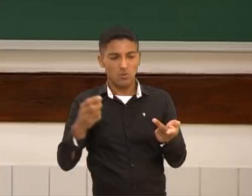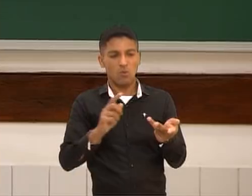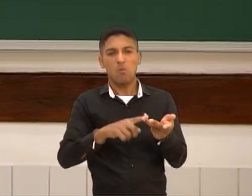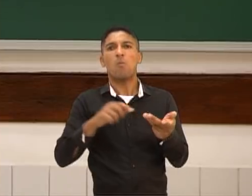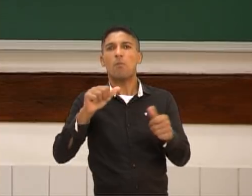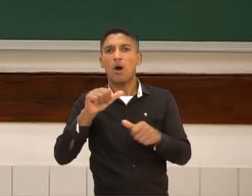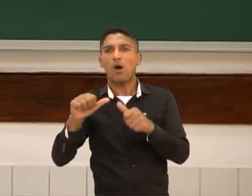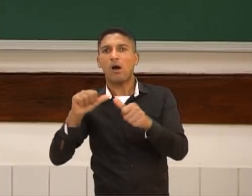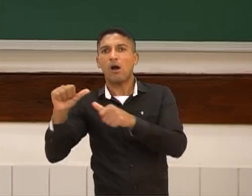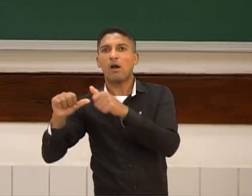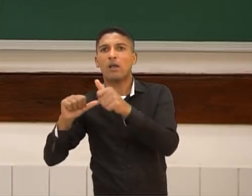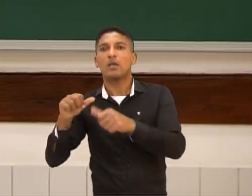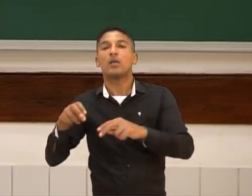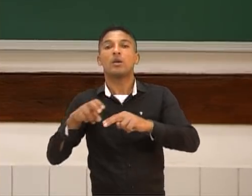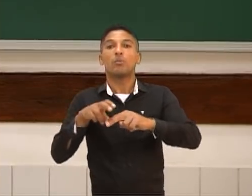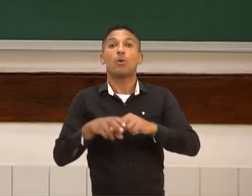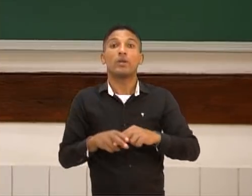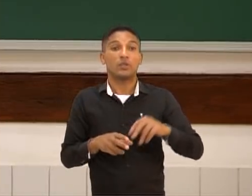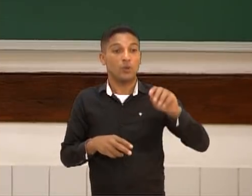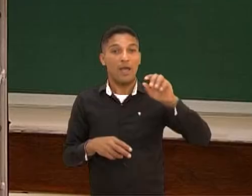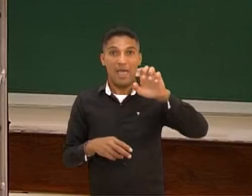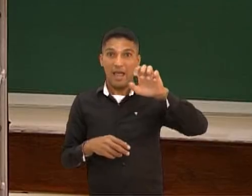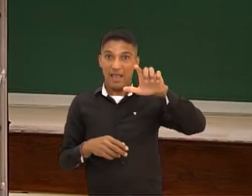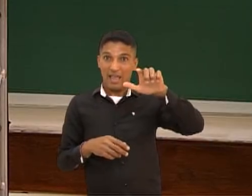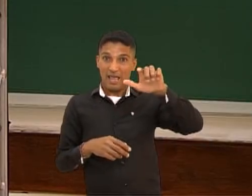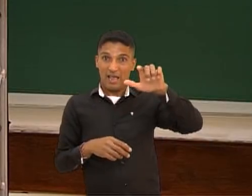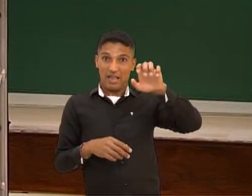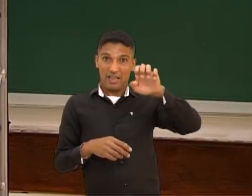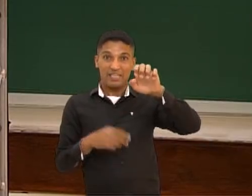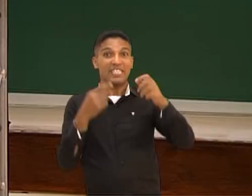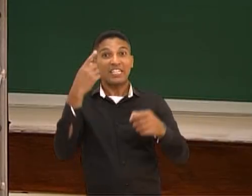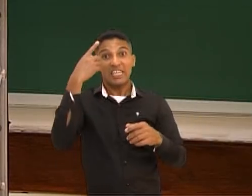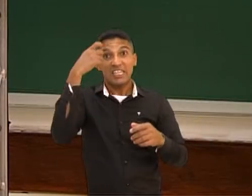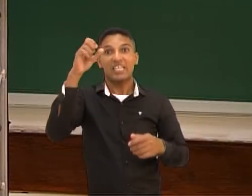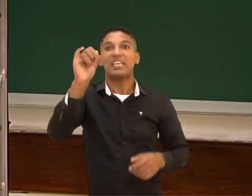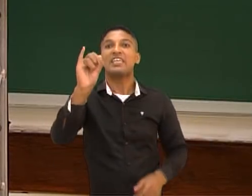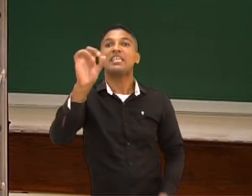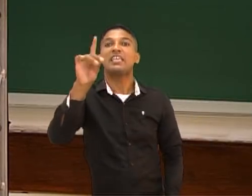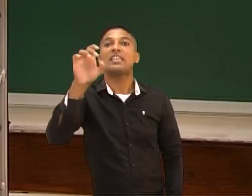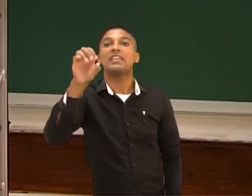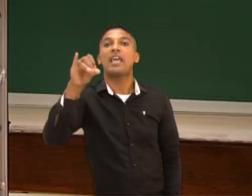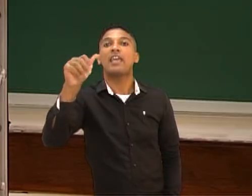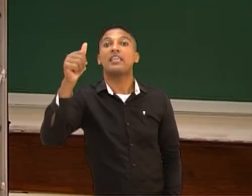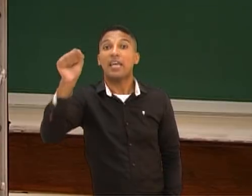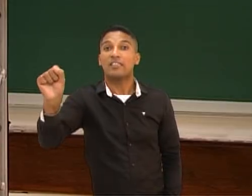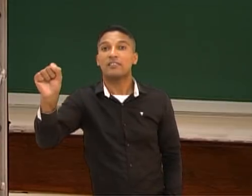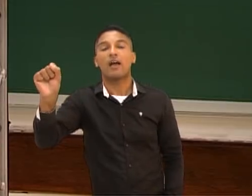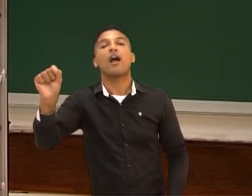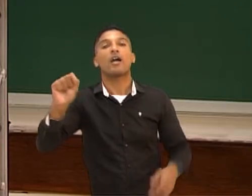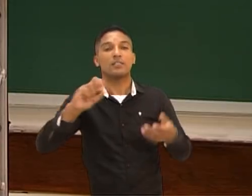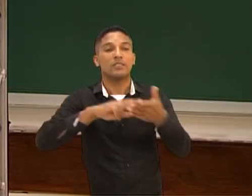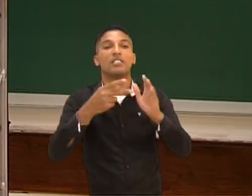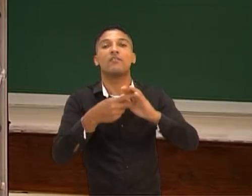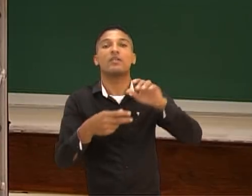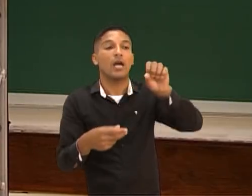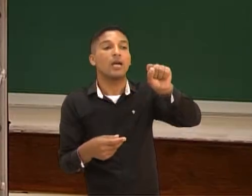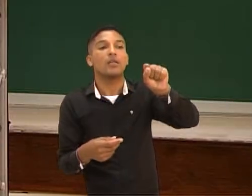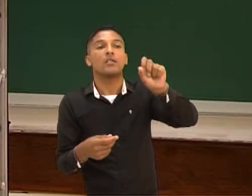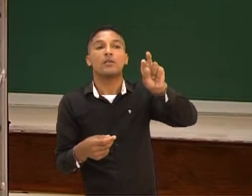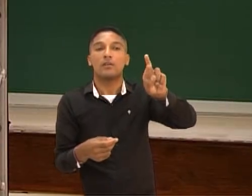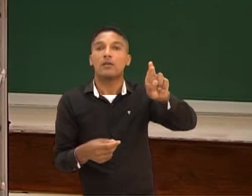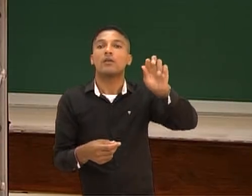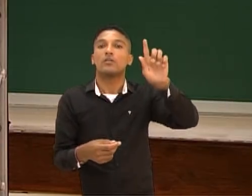colocou o verbo no plural, se referindo à terceira pessoa do plural, surgiram com AM no final. Parabéns,